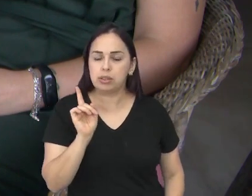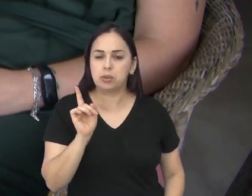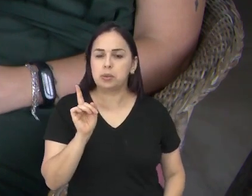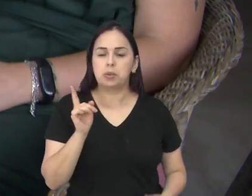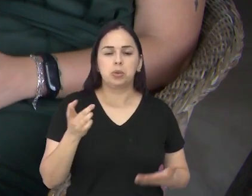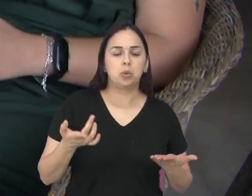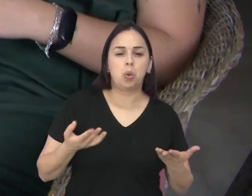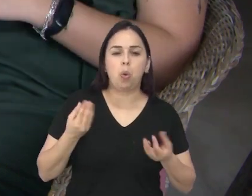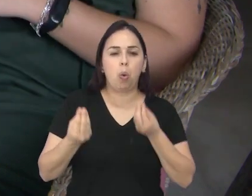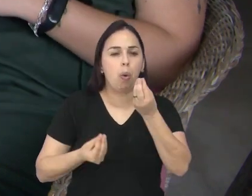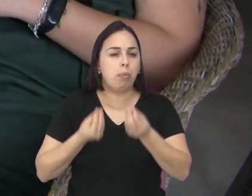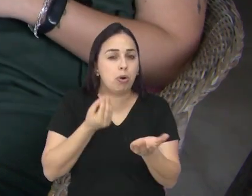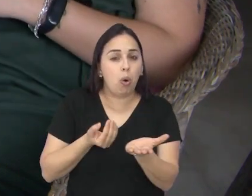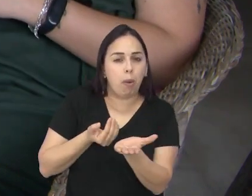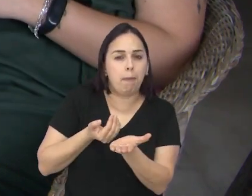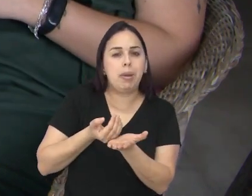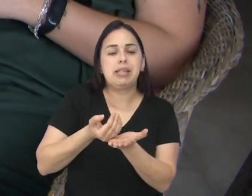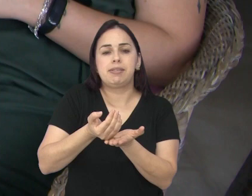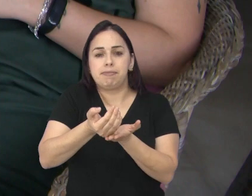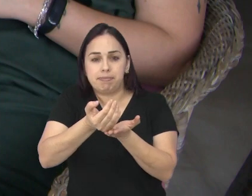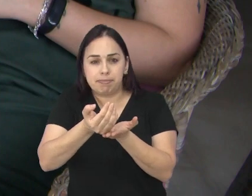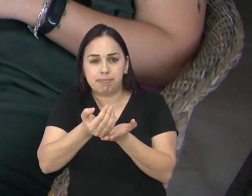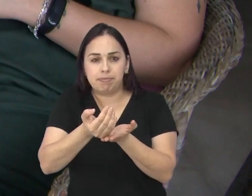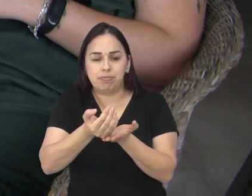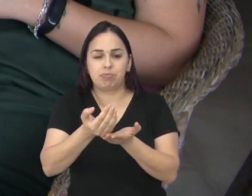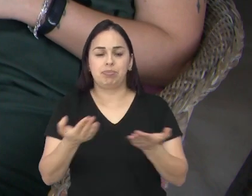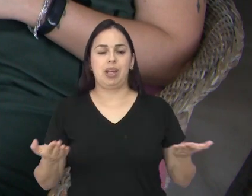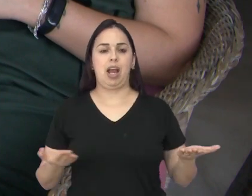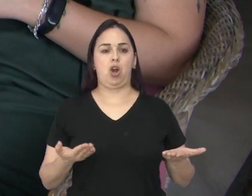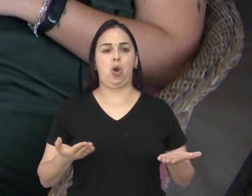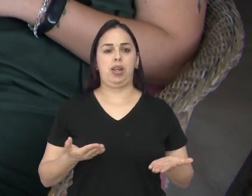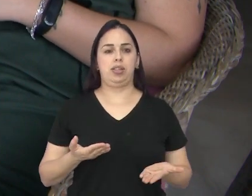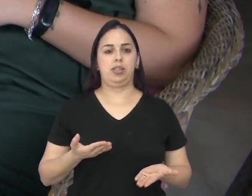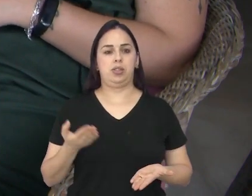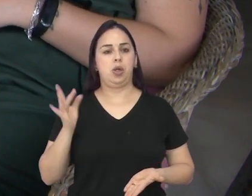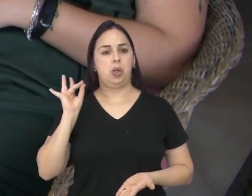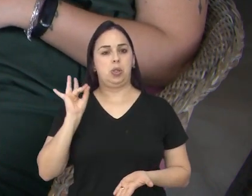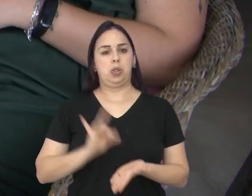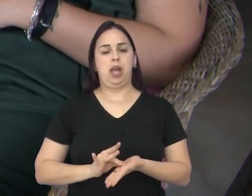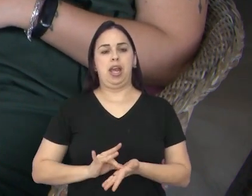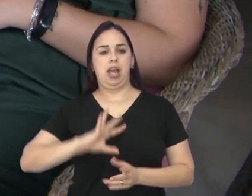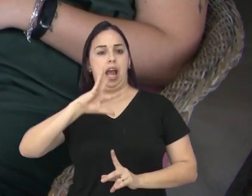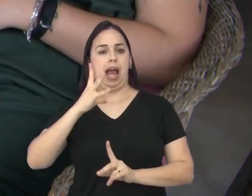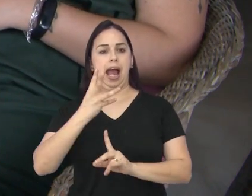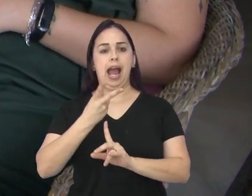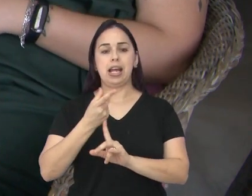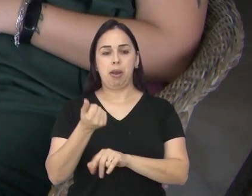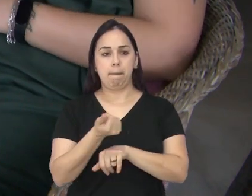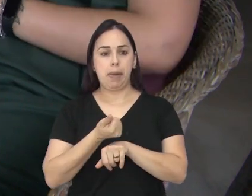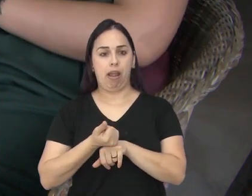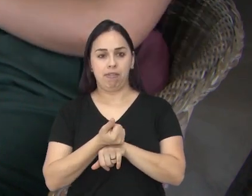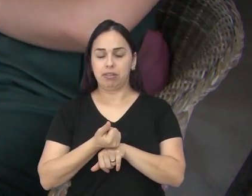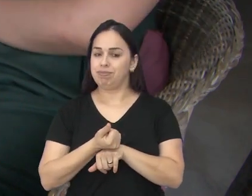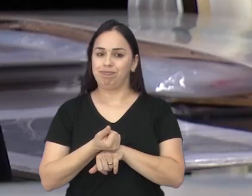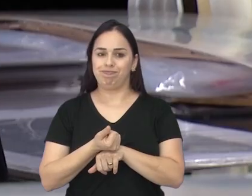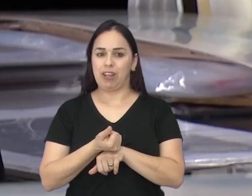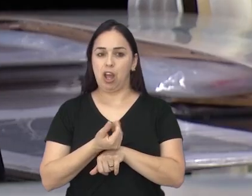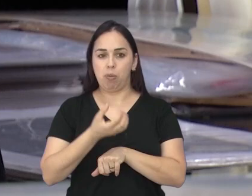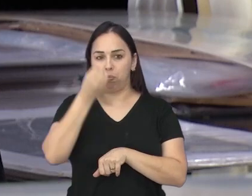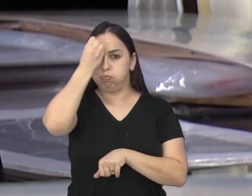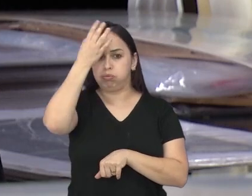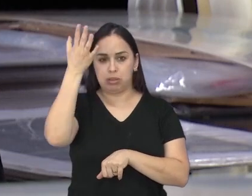qual é o ponto aonde eu disse, agora eu faço arte. Eu não consigo. Então, assim, porque